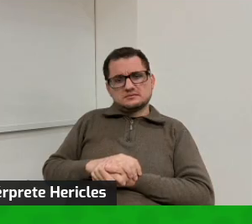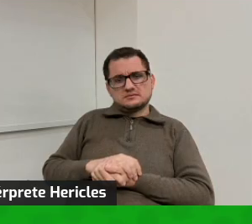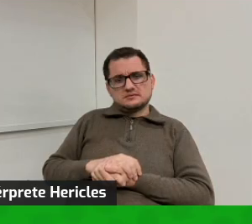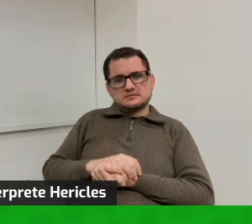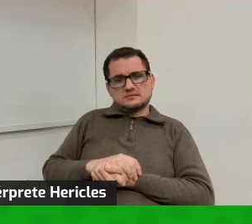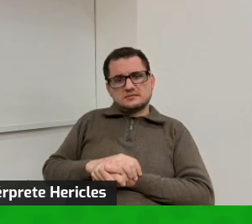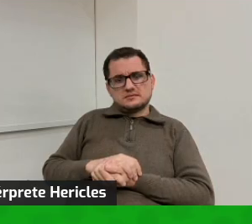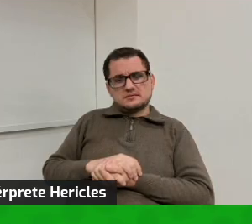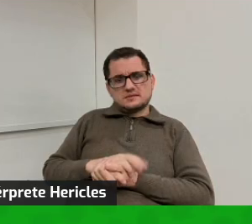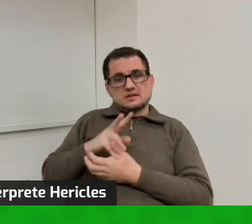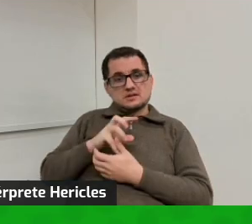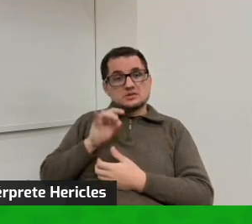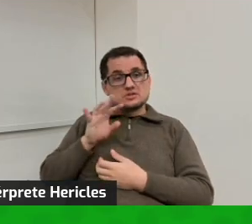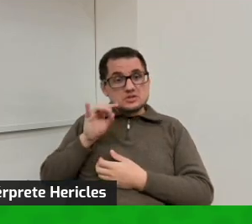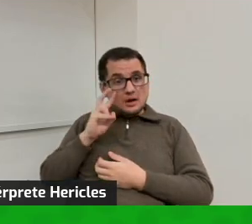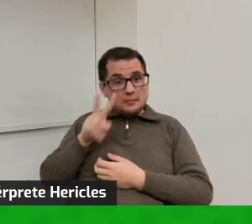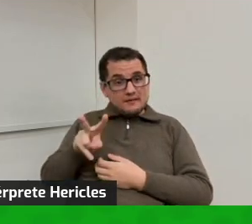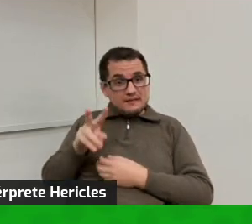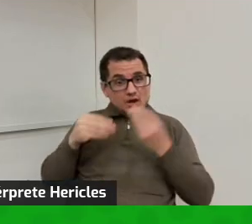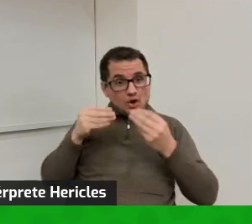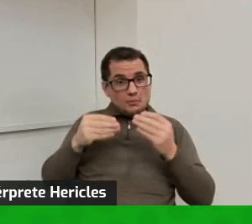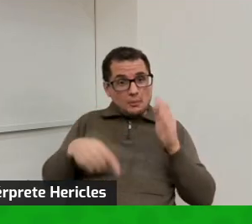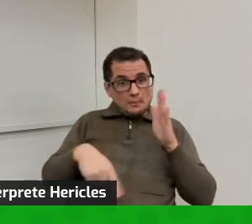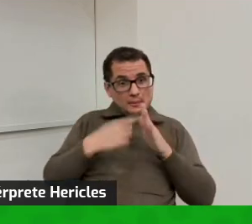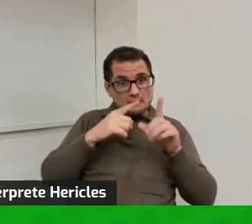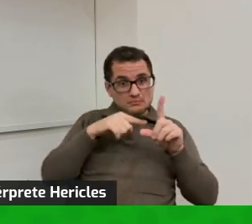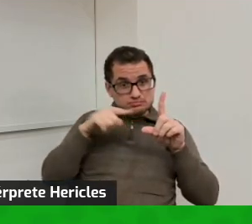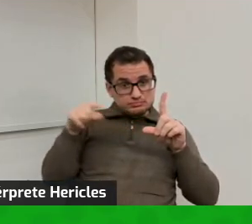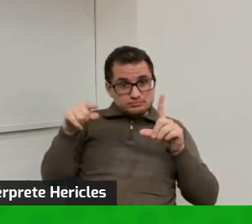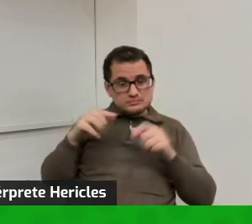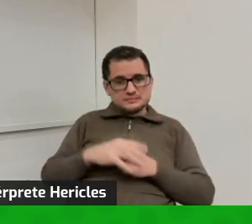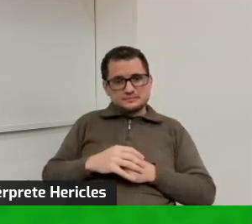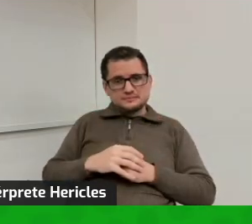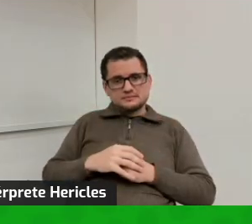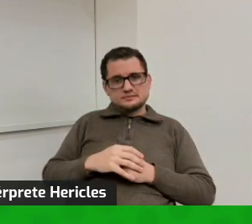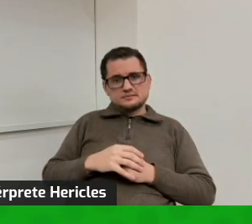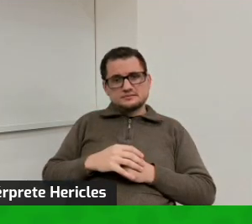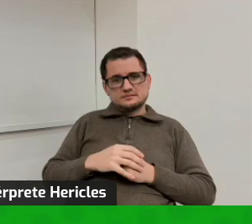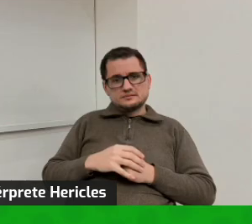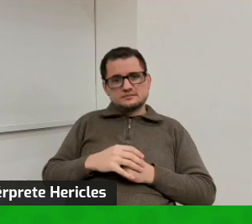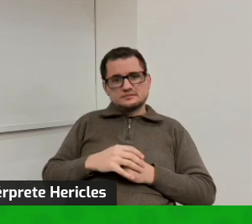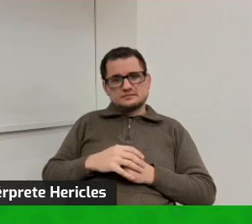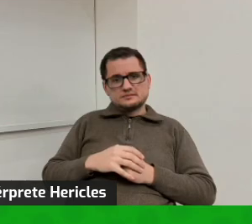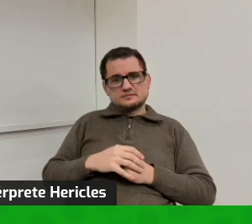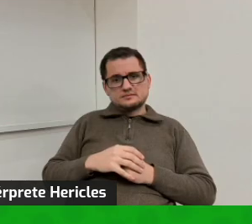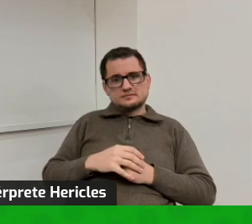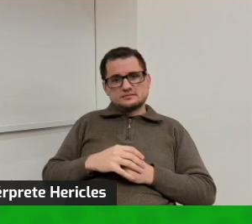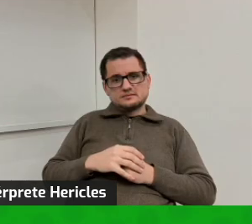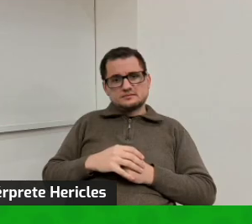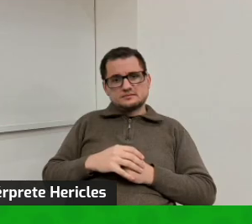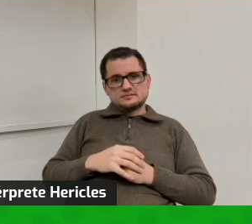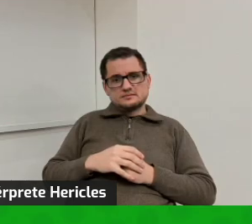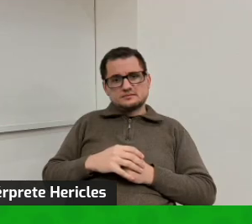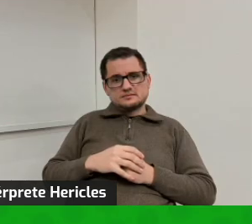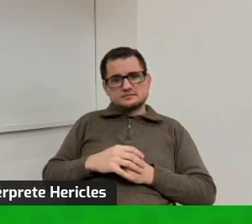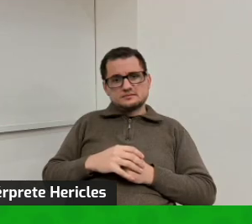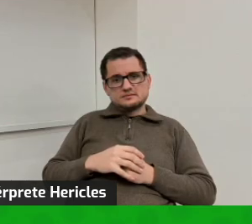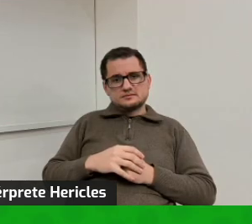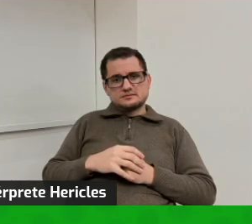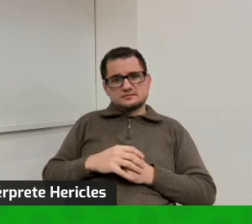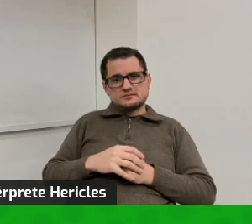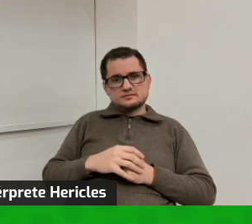Só para a gente ajustar e ver como ficou o gráfico. Então aqui eu ganhei 1.400, gastei 1.100, saldo de 300. Fevereiro eu tenho